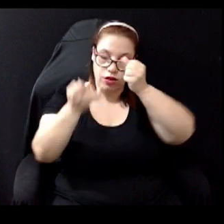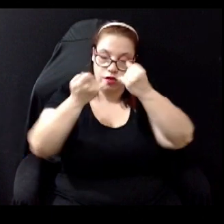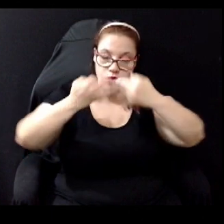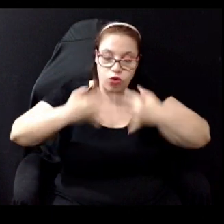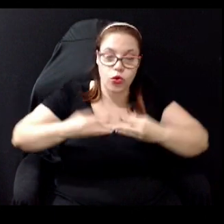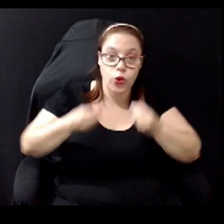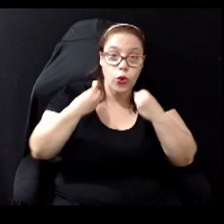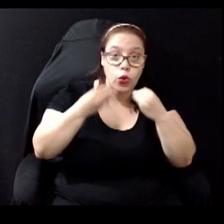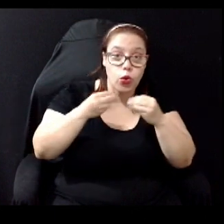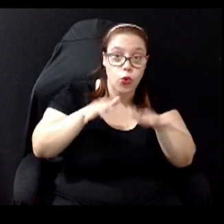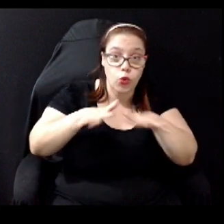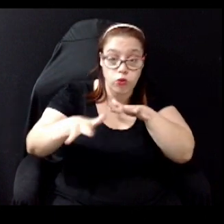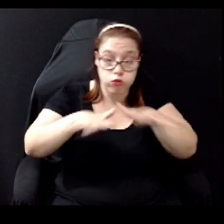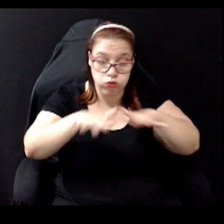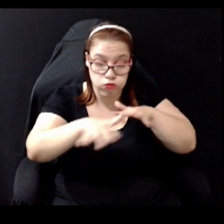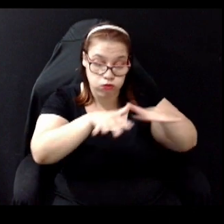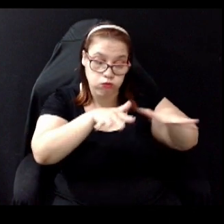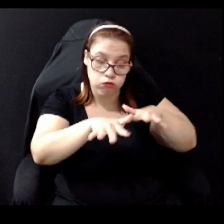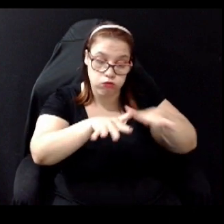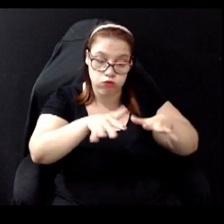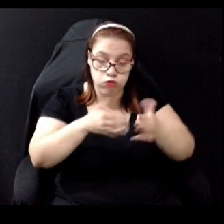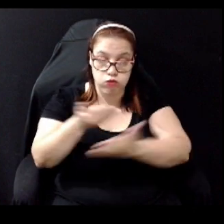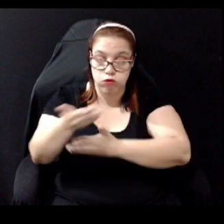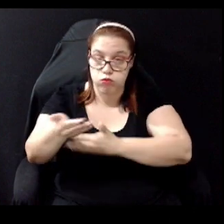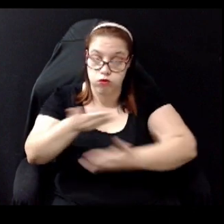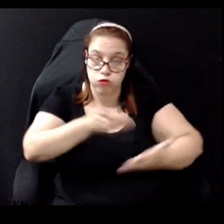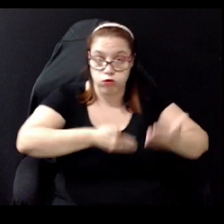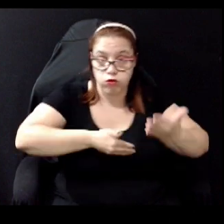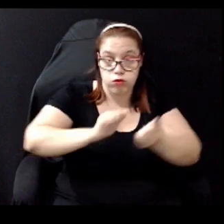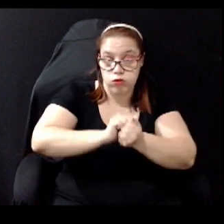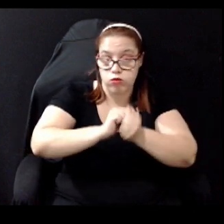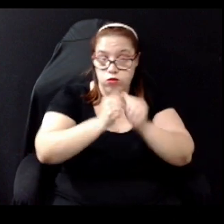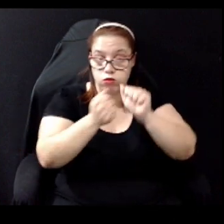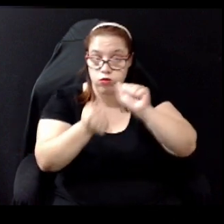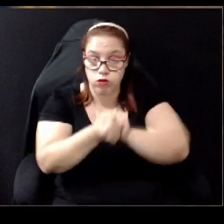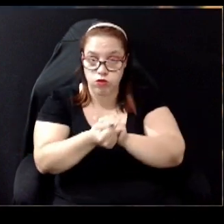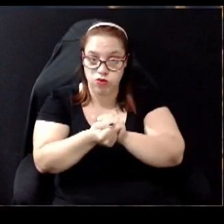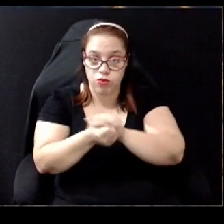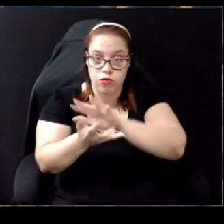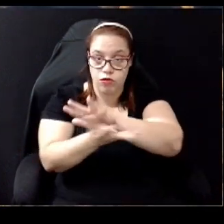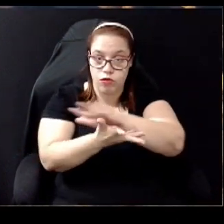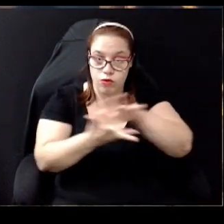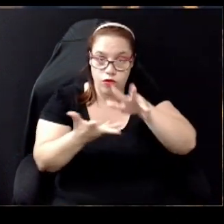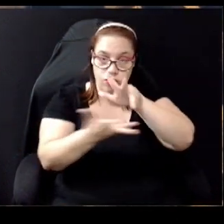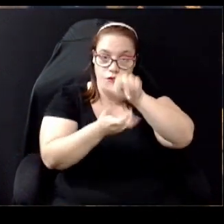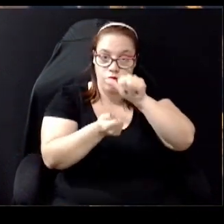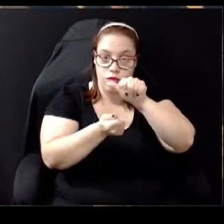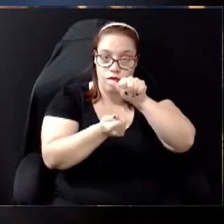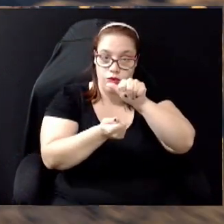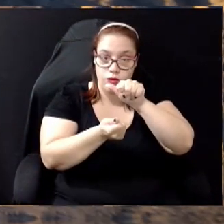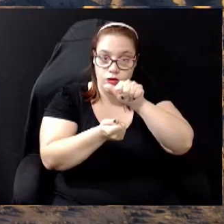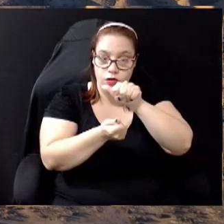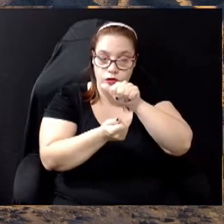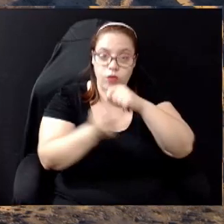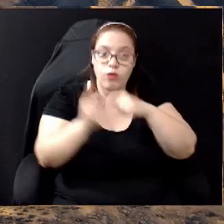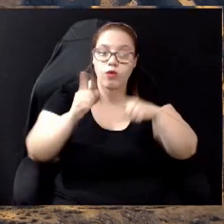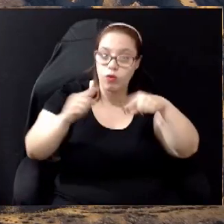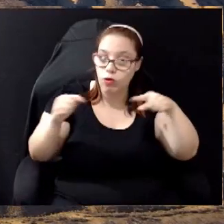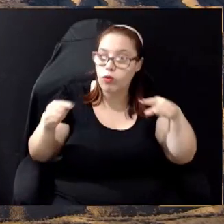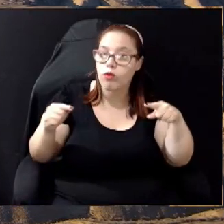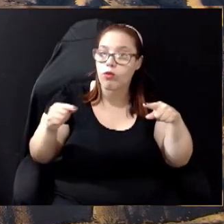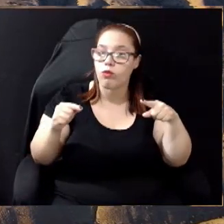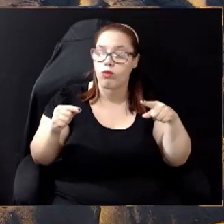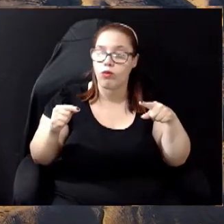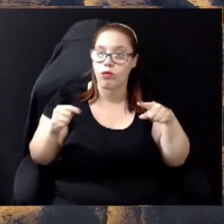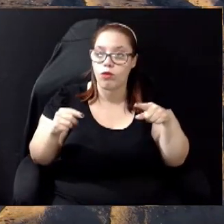explica como essas placas se movimentam e interagem, moldando toda a superfície do planeta. Existem